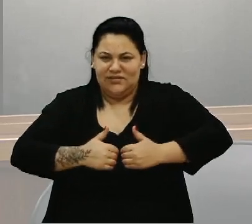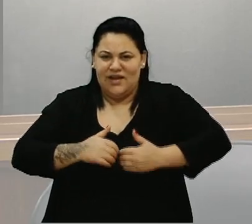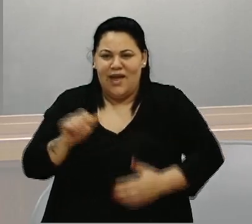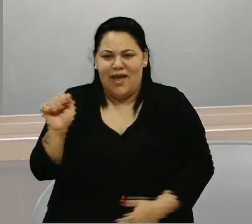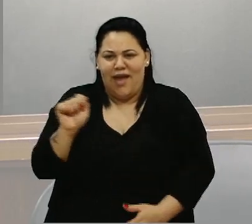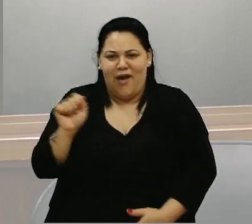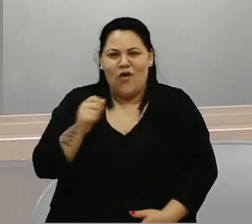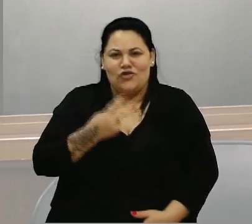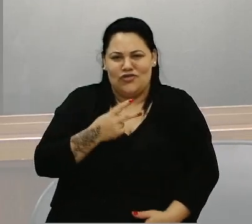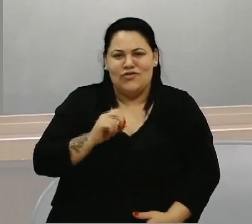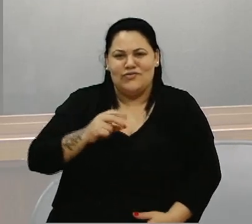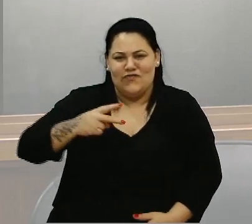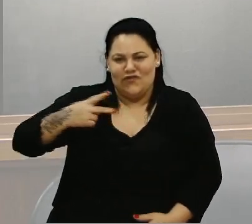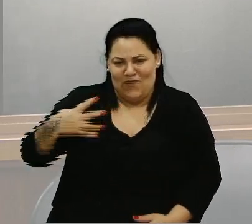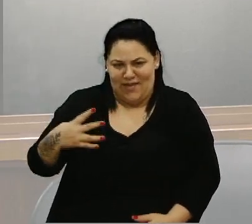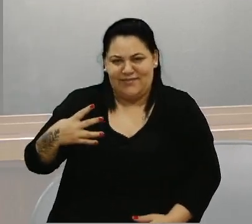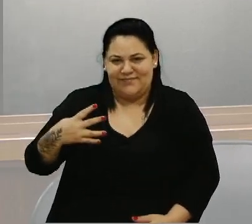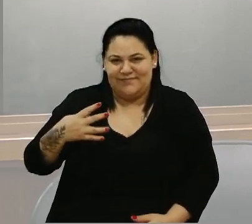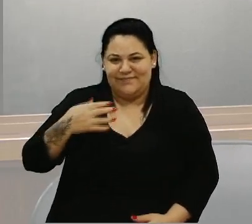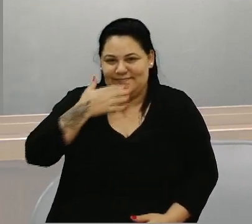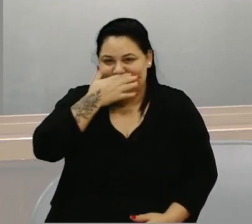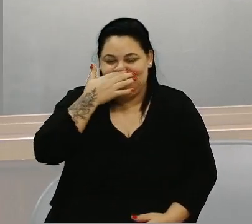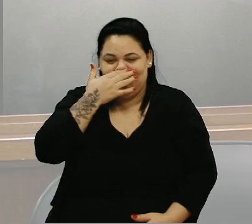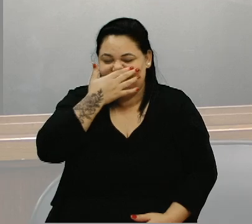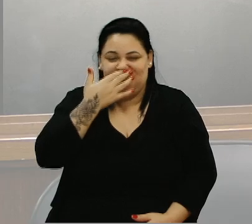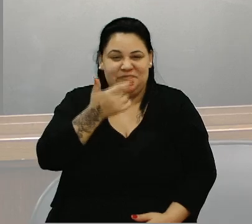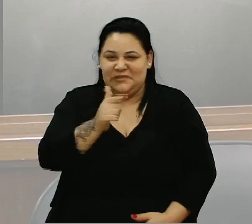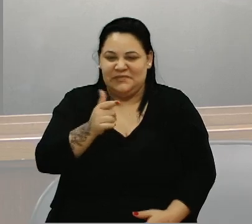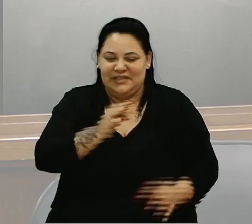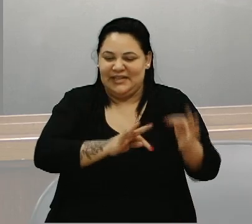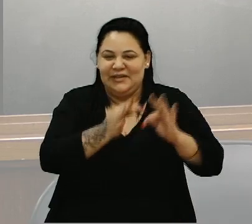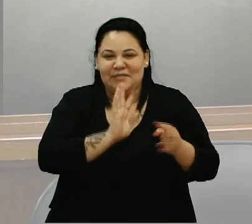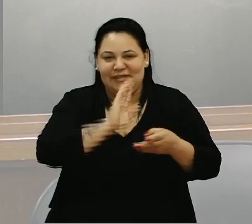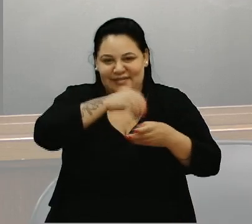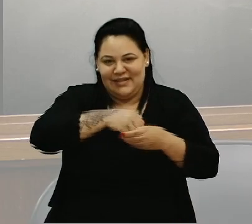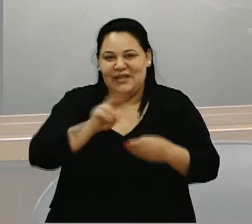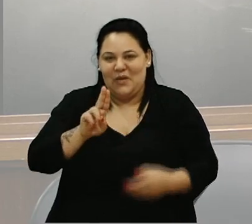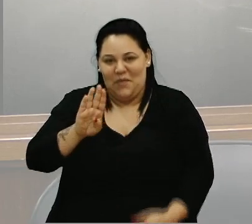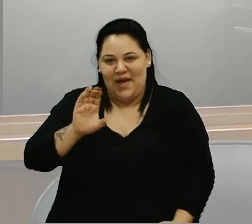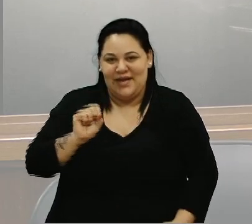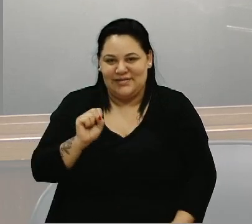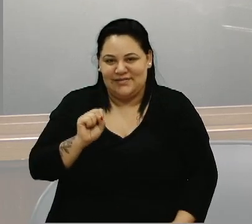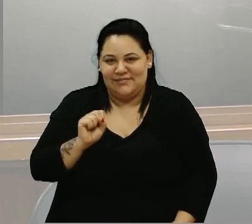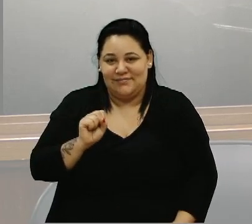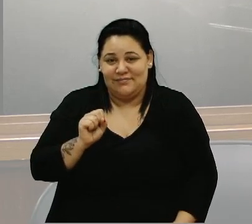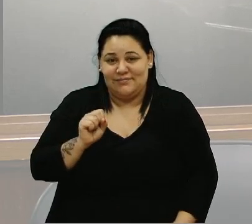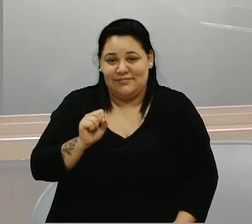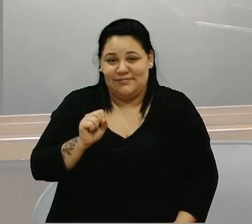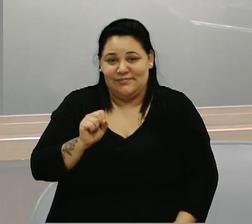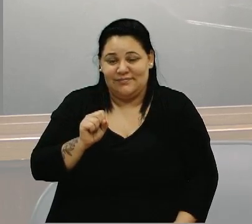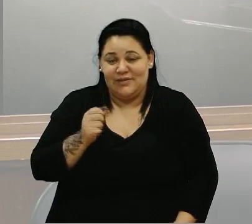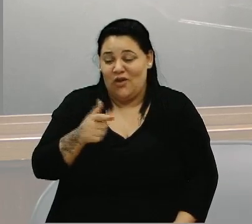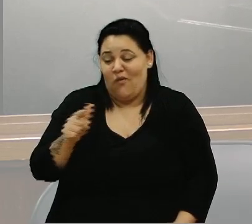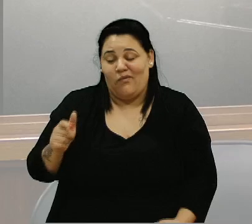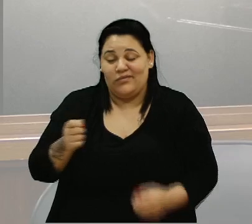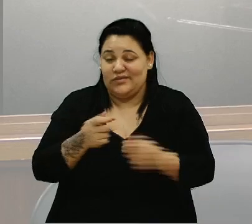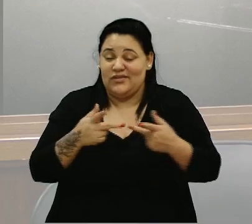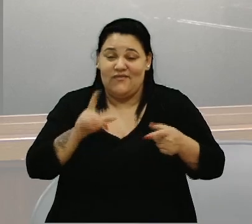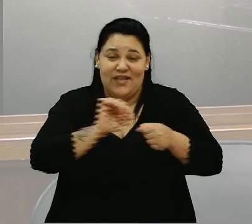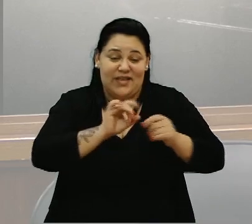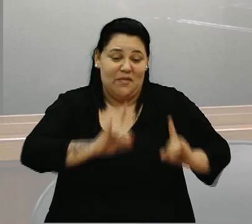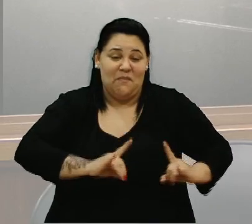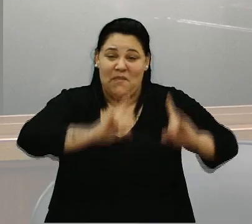de 2024, sendo que não tem tratamento nas UBSs, etc, etc, etc, fazer prédio